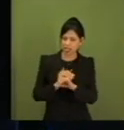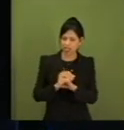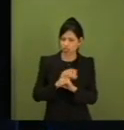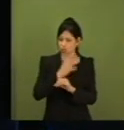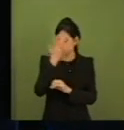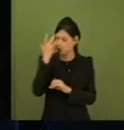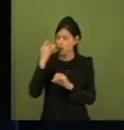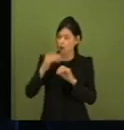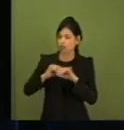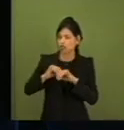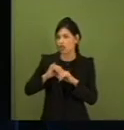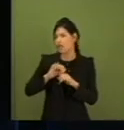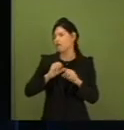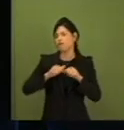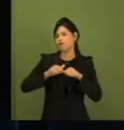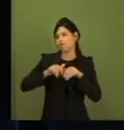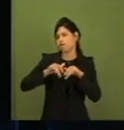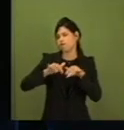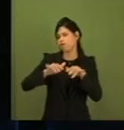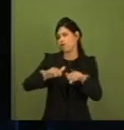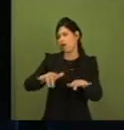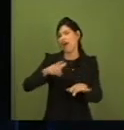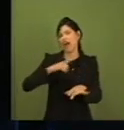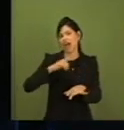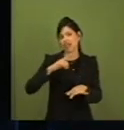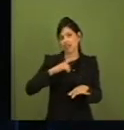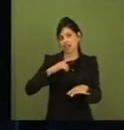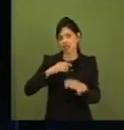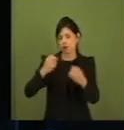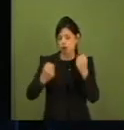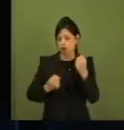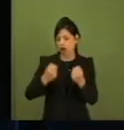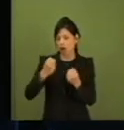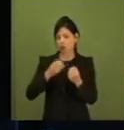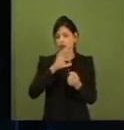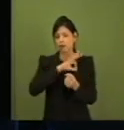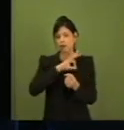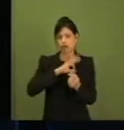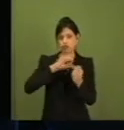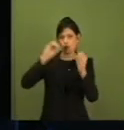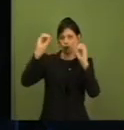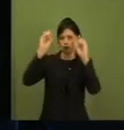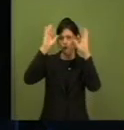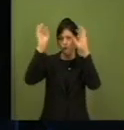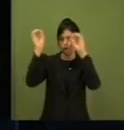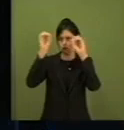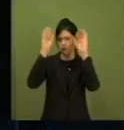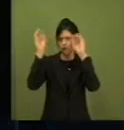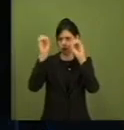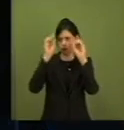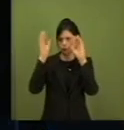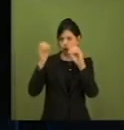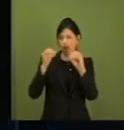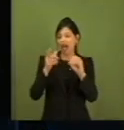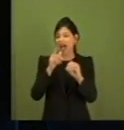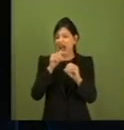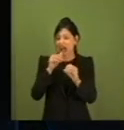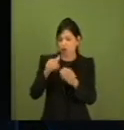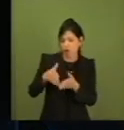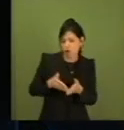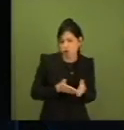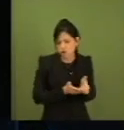sendo arrastados pela água em plena BR-116. Outro vídeo mostra um